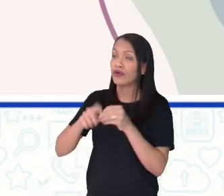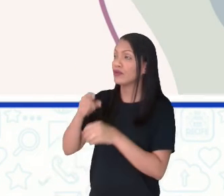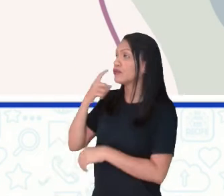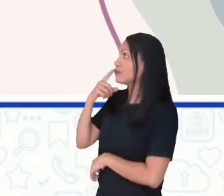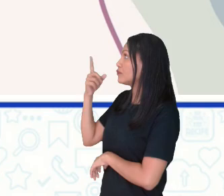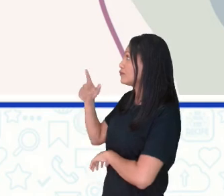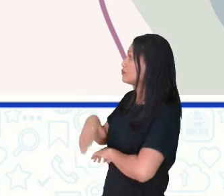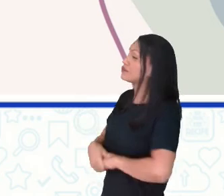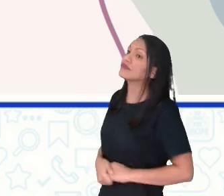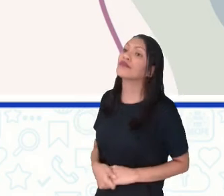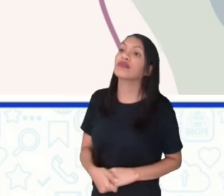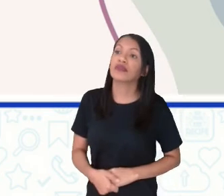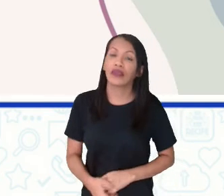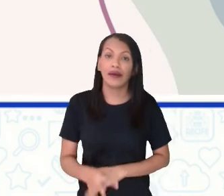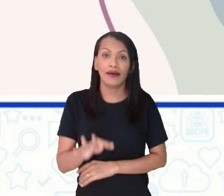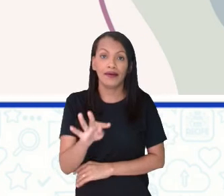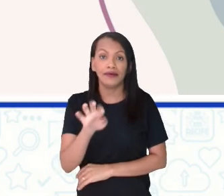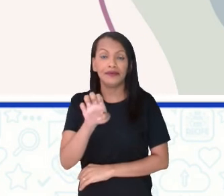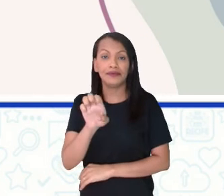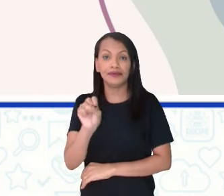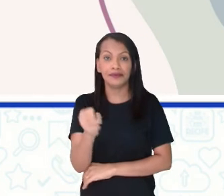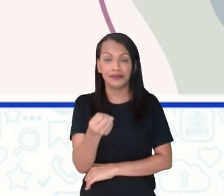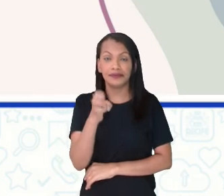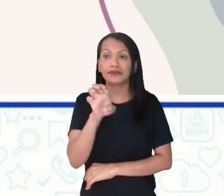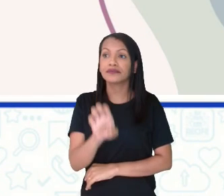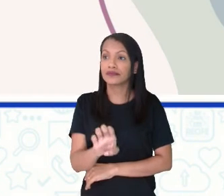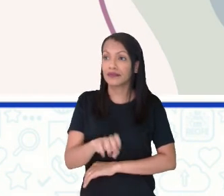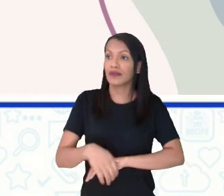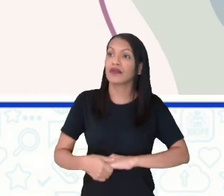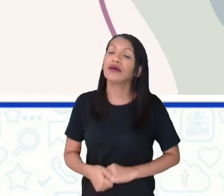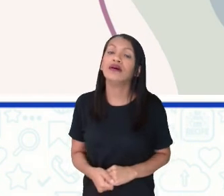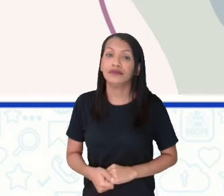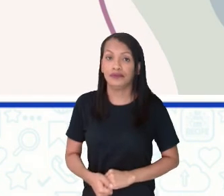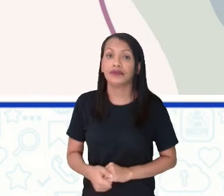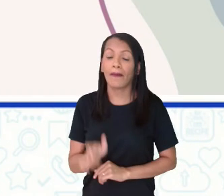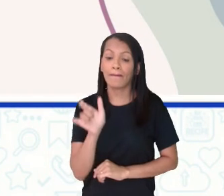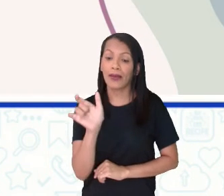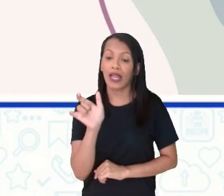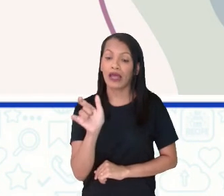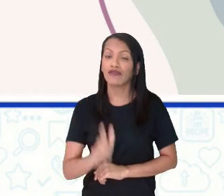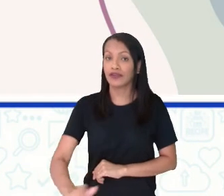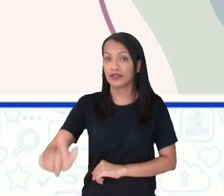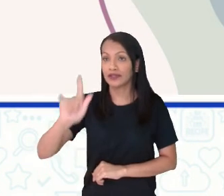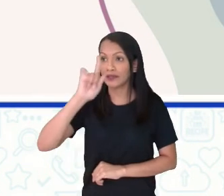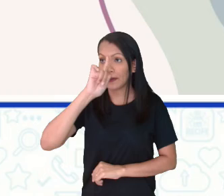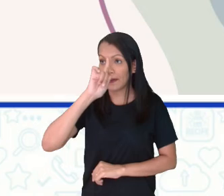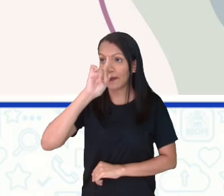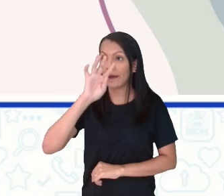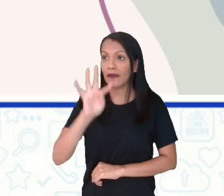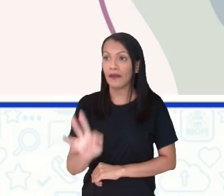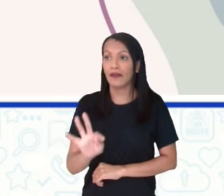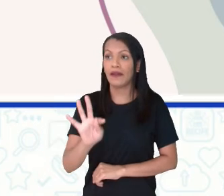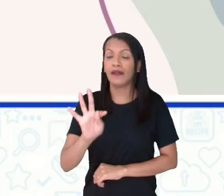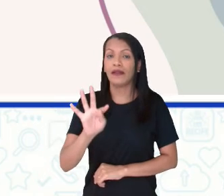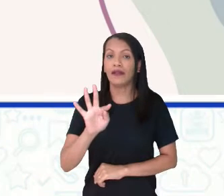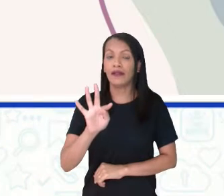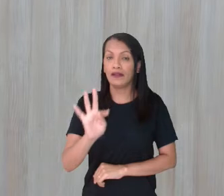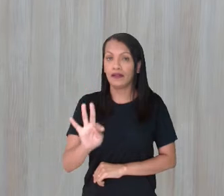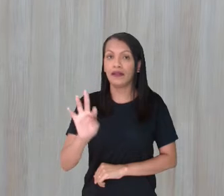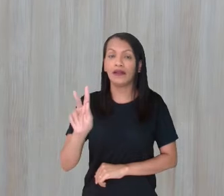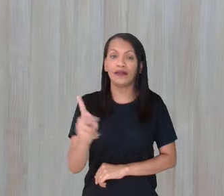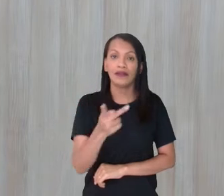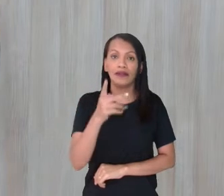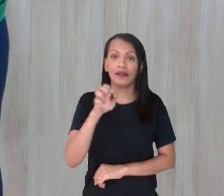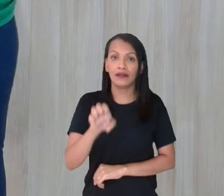a tese vem do artigo do grego, né, tesis, e significa proposição. Isso aqui a gente falou na